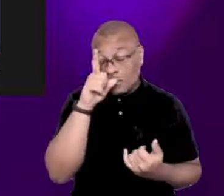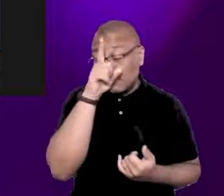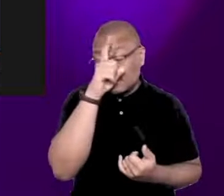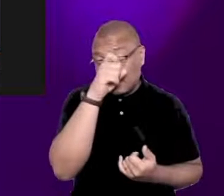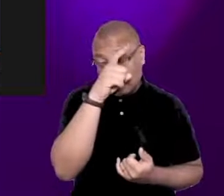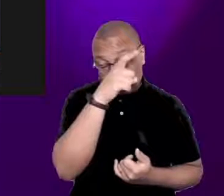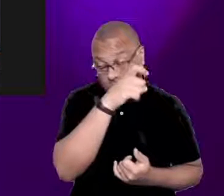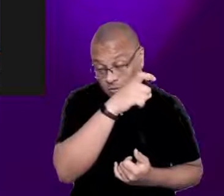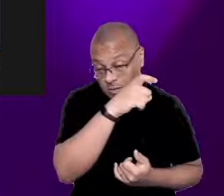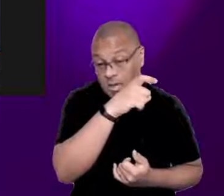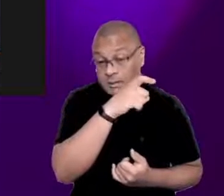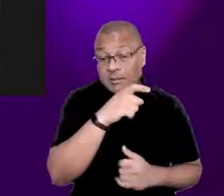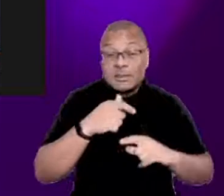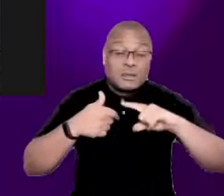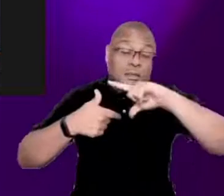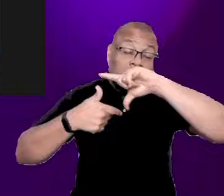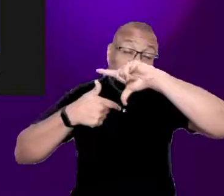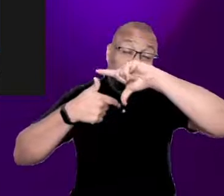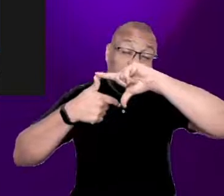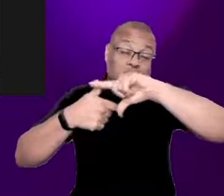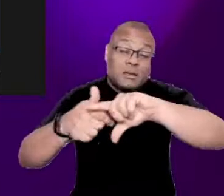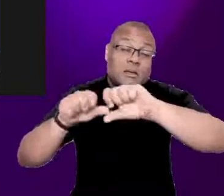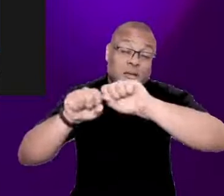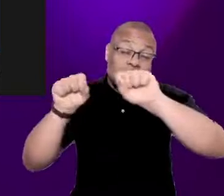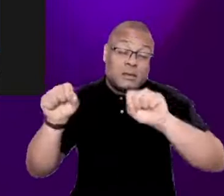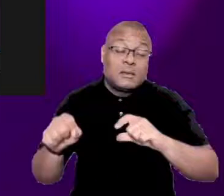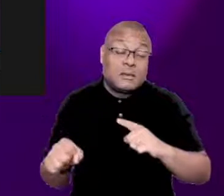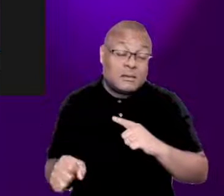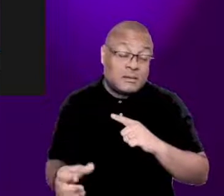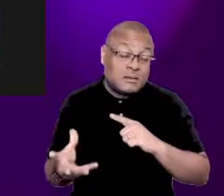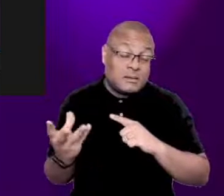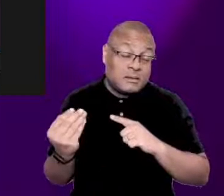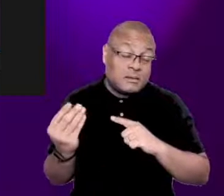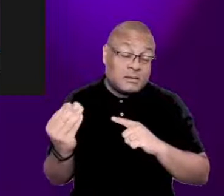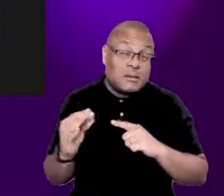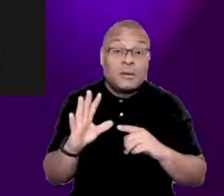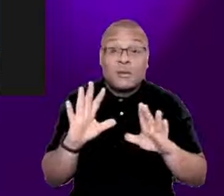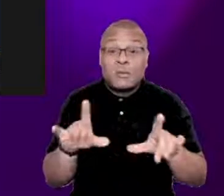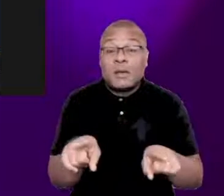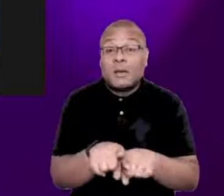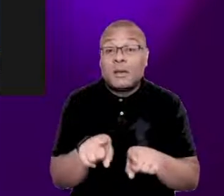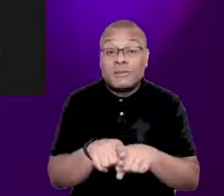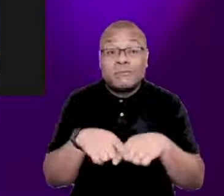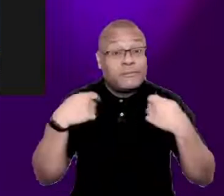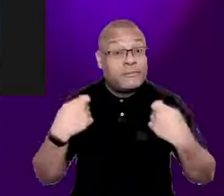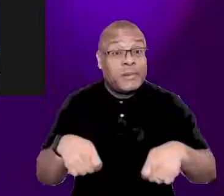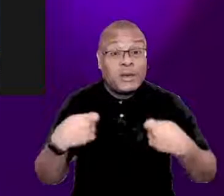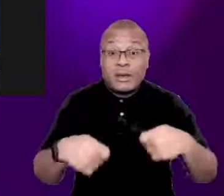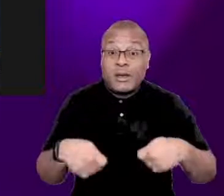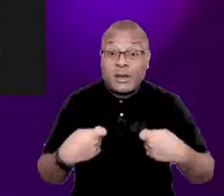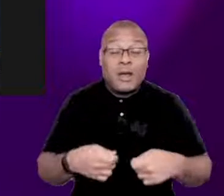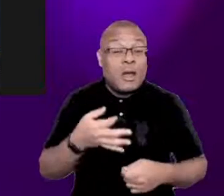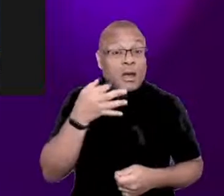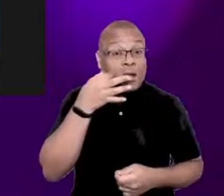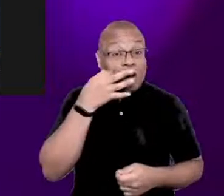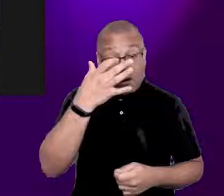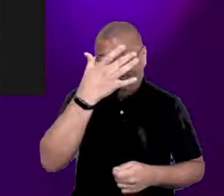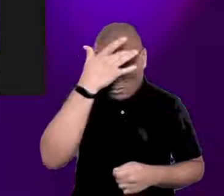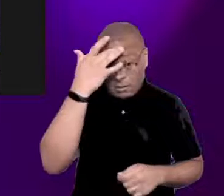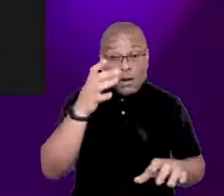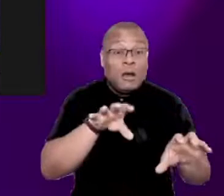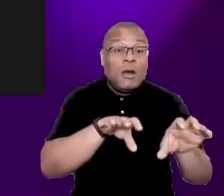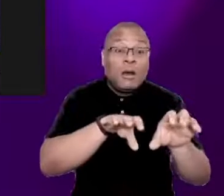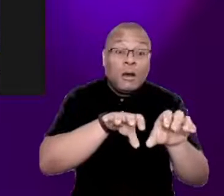todo esse legado de sistemas que nós temos, mas também nós temos uma necessidade de recursos humanos. Nós formamos